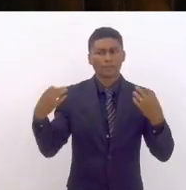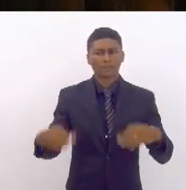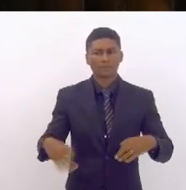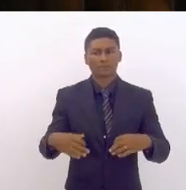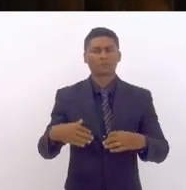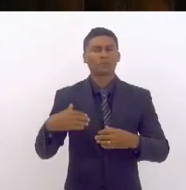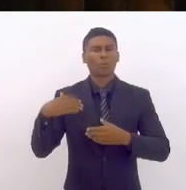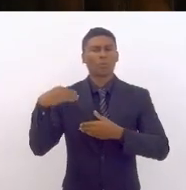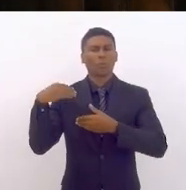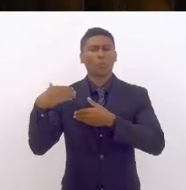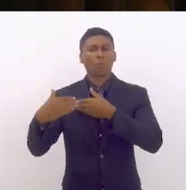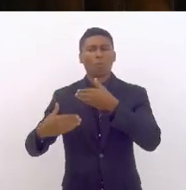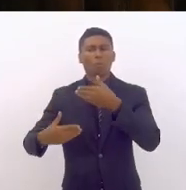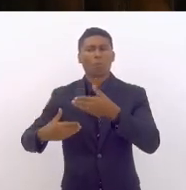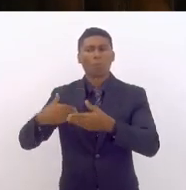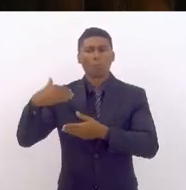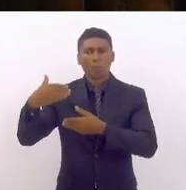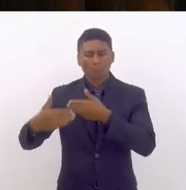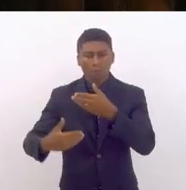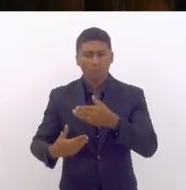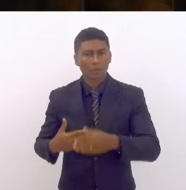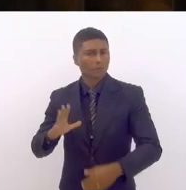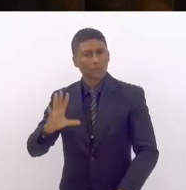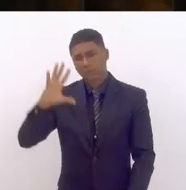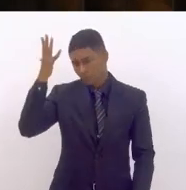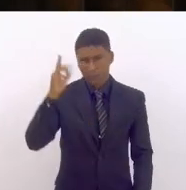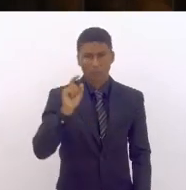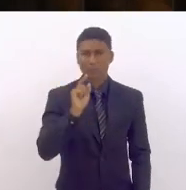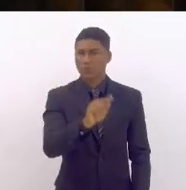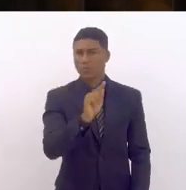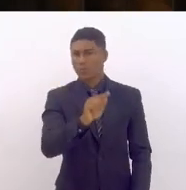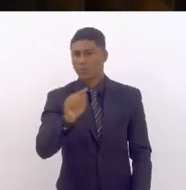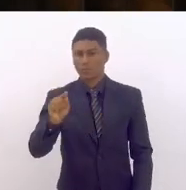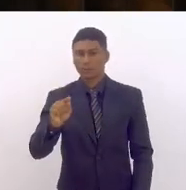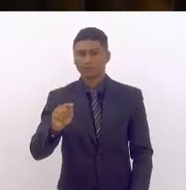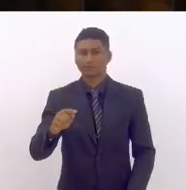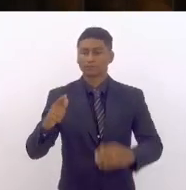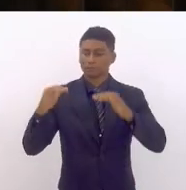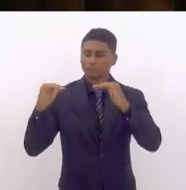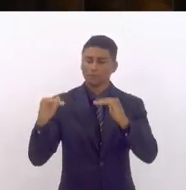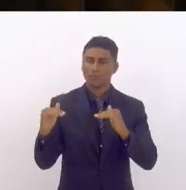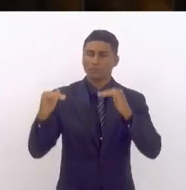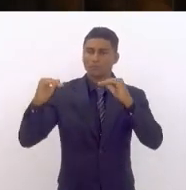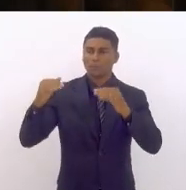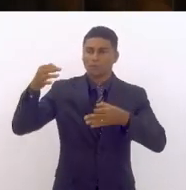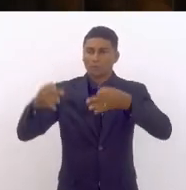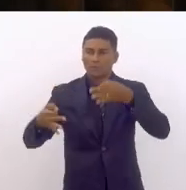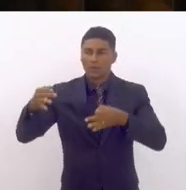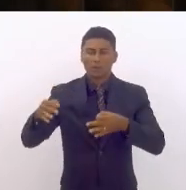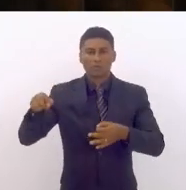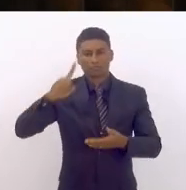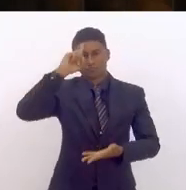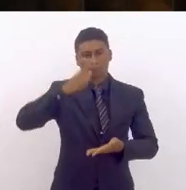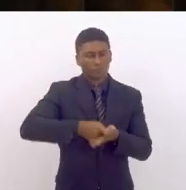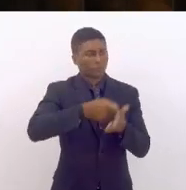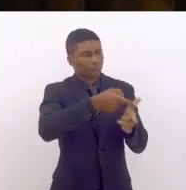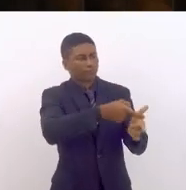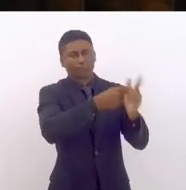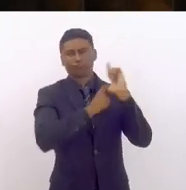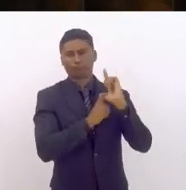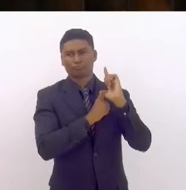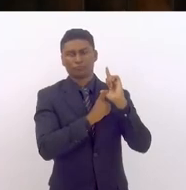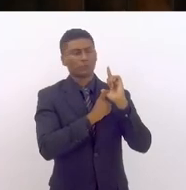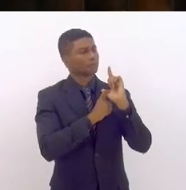logo depois veio aquela avalanche, quando o STF suspendeu o piso,